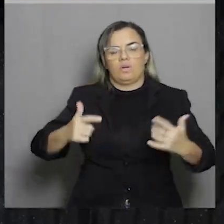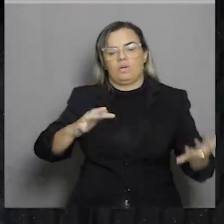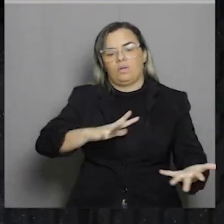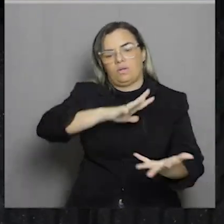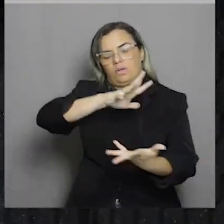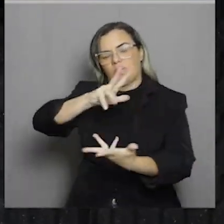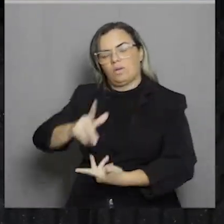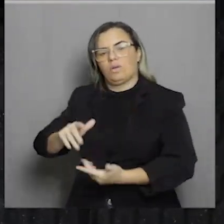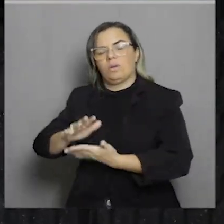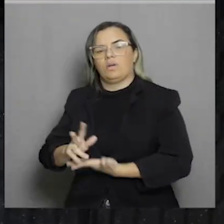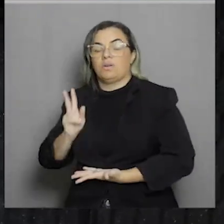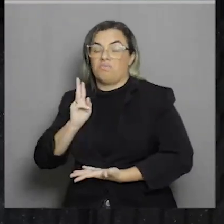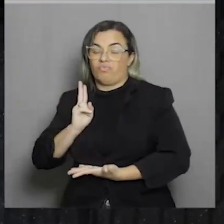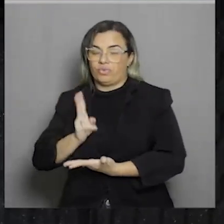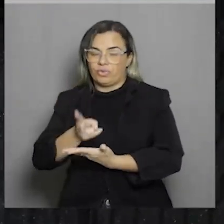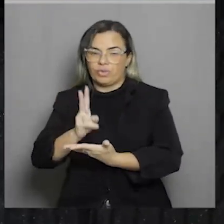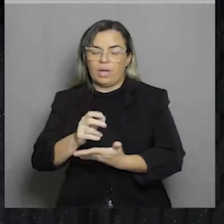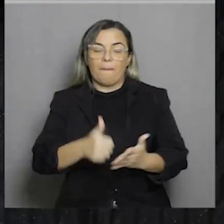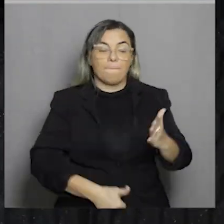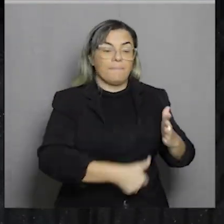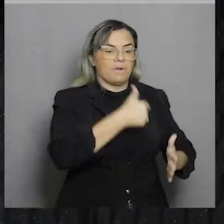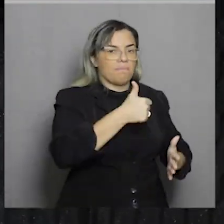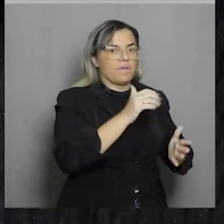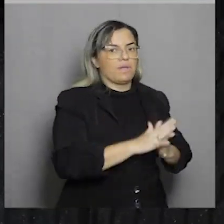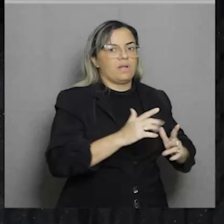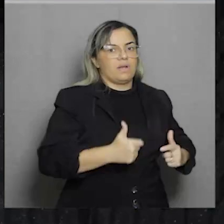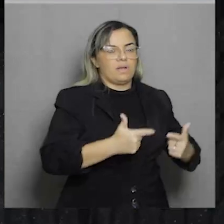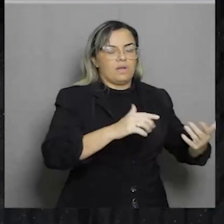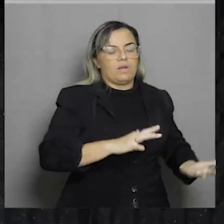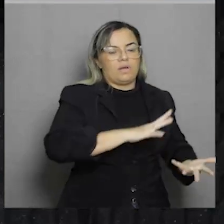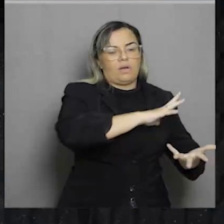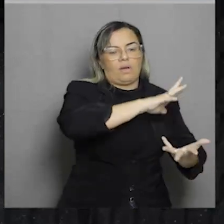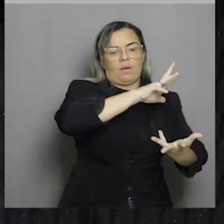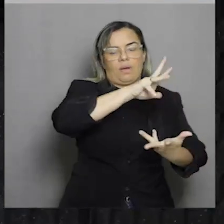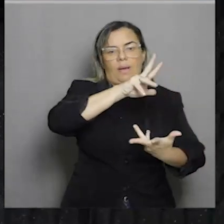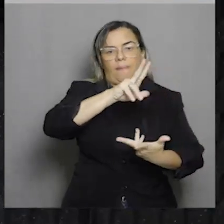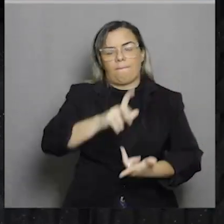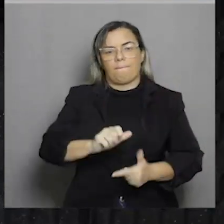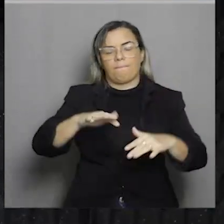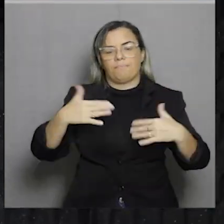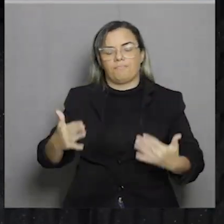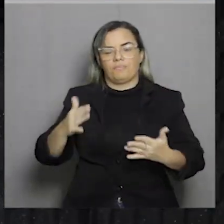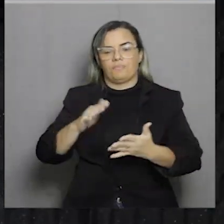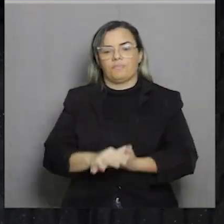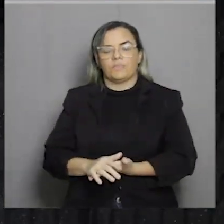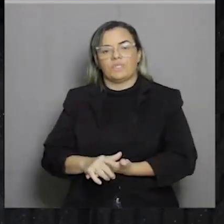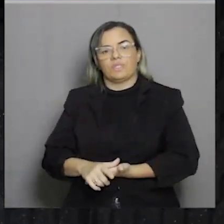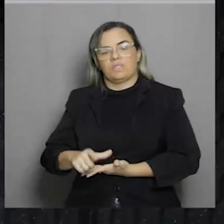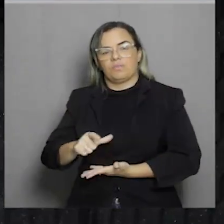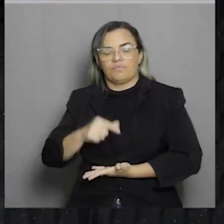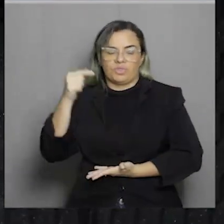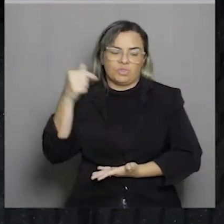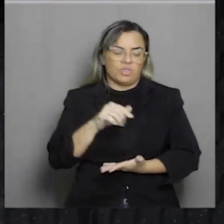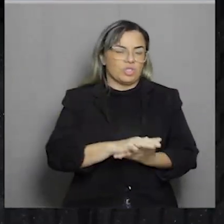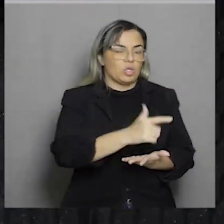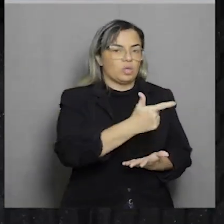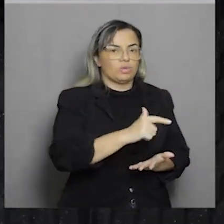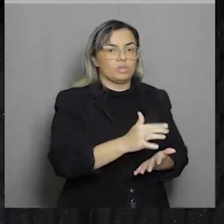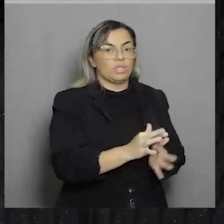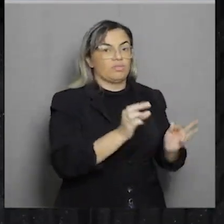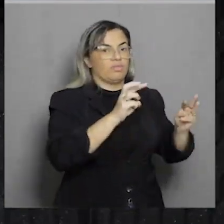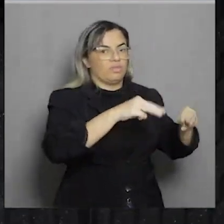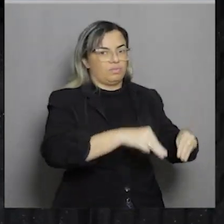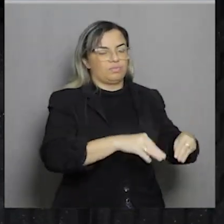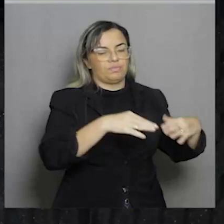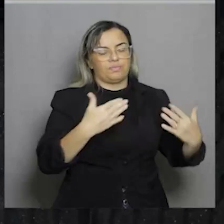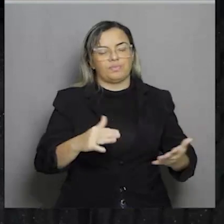uma continuação da Primeira, por conta da Primeira Guerra Mundial ter sido uma guerra inacabada. Tá?